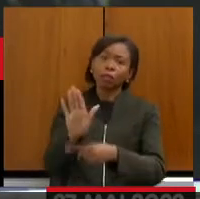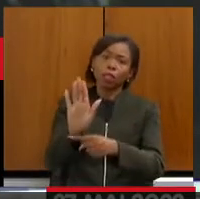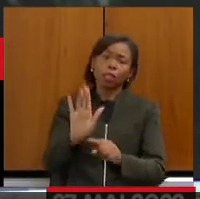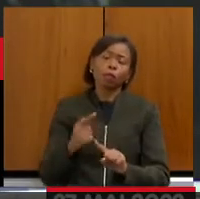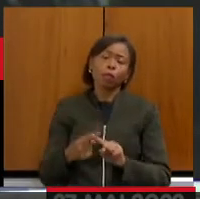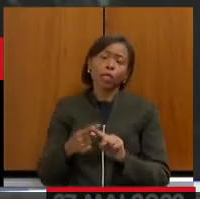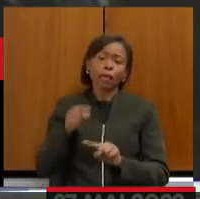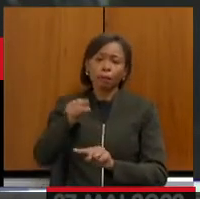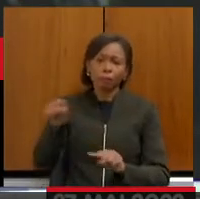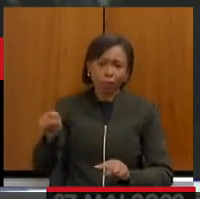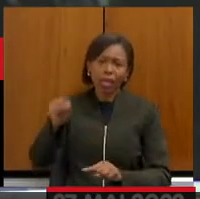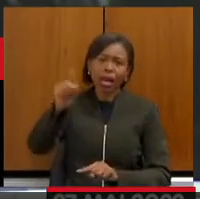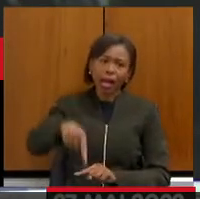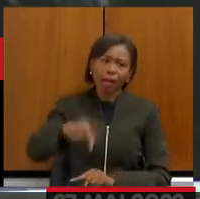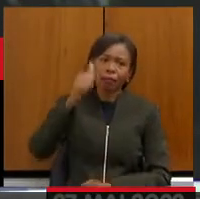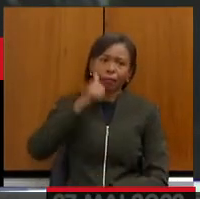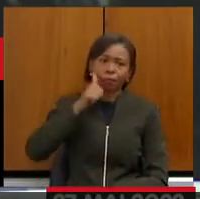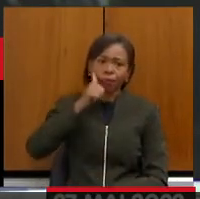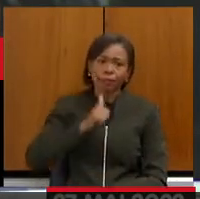mulher